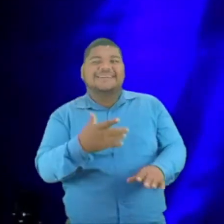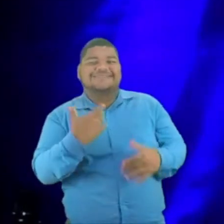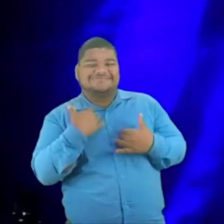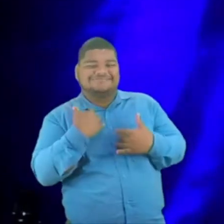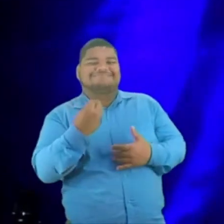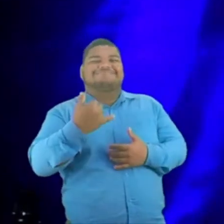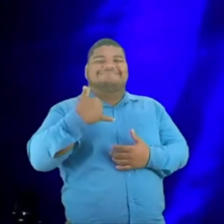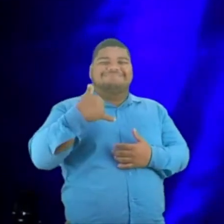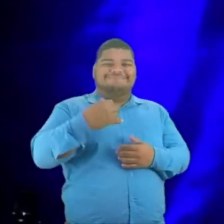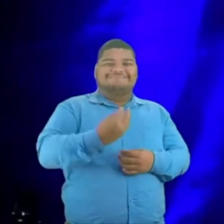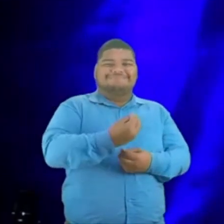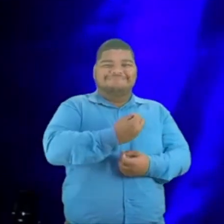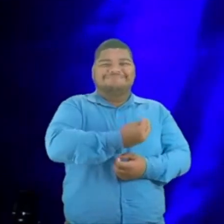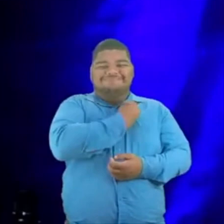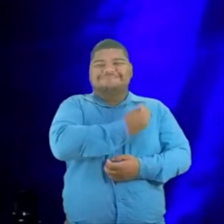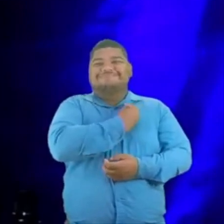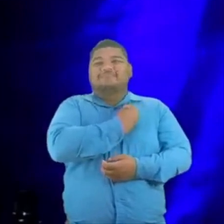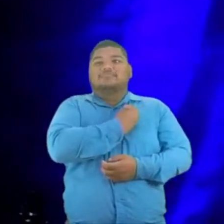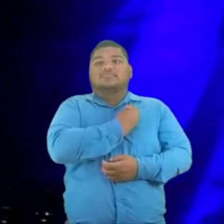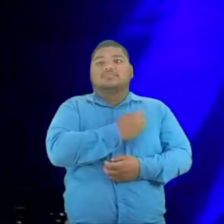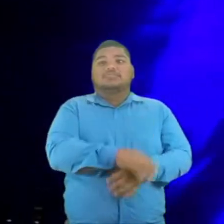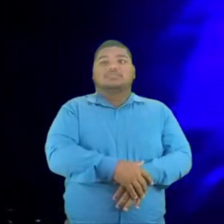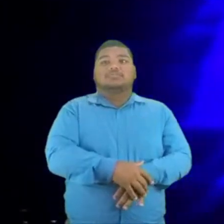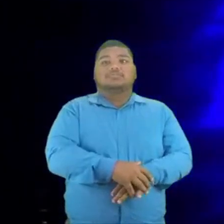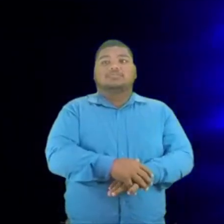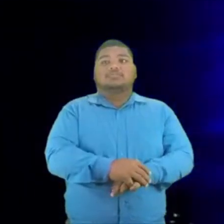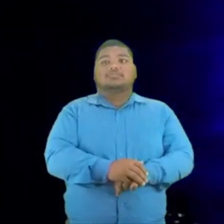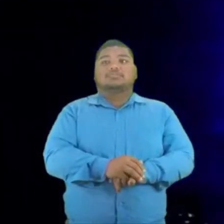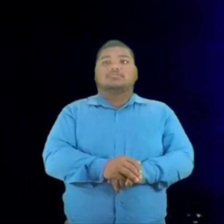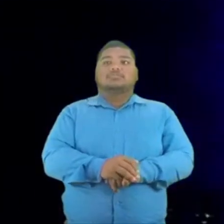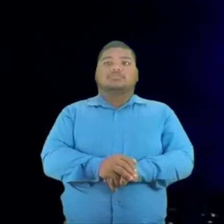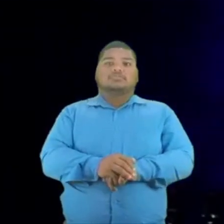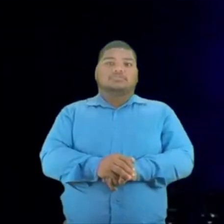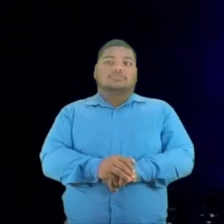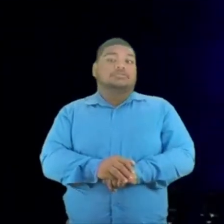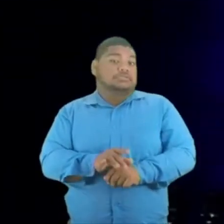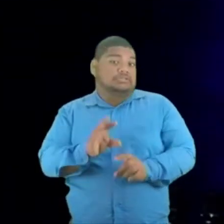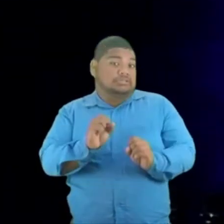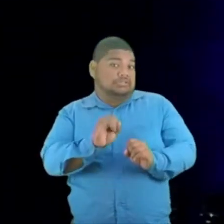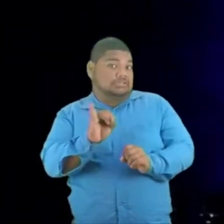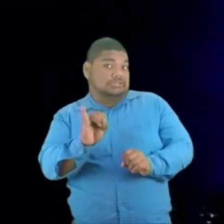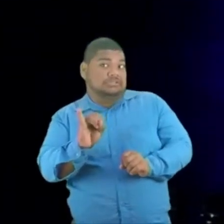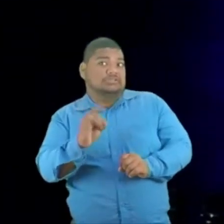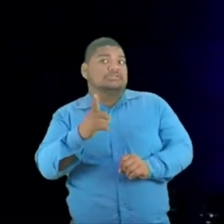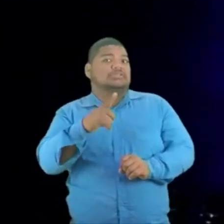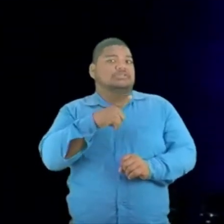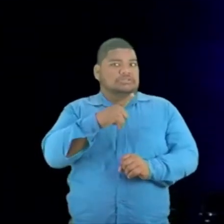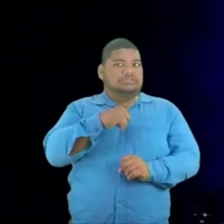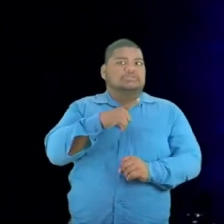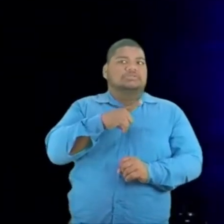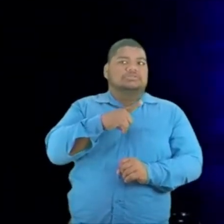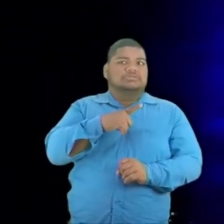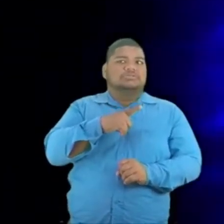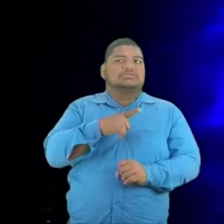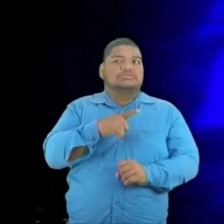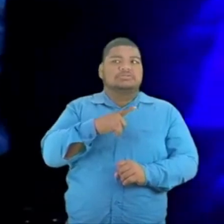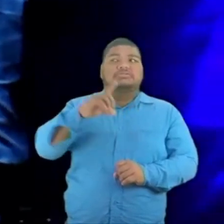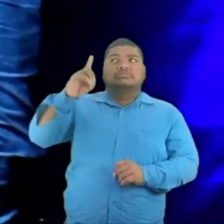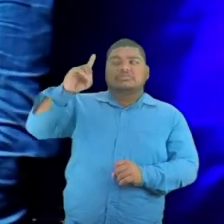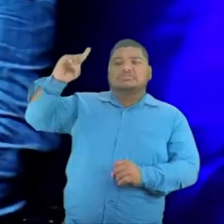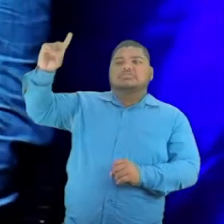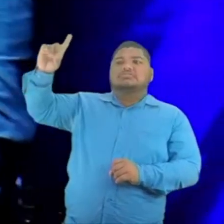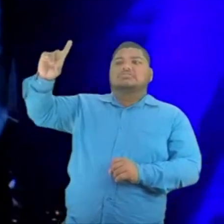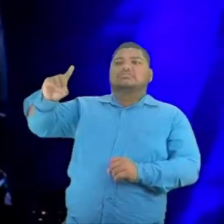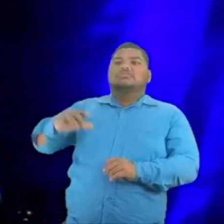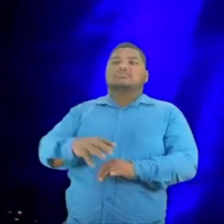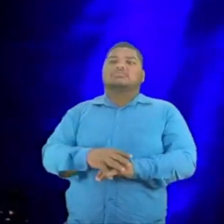vivi. E se Deus não existe, eu vou morrer, vou evaporar. Agora, se Deus existir, te prepara,